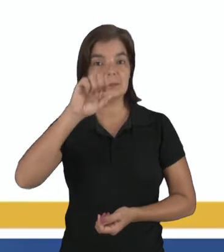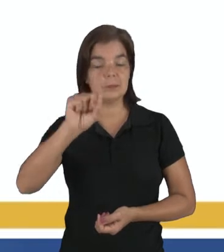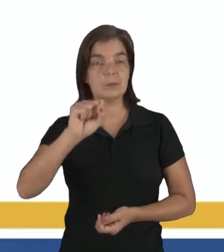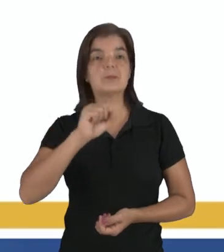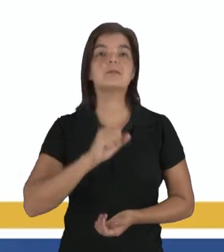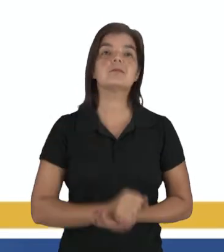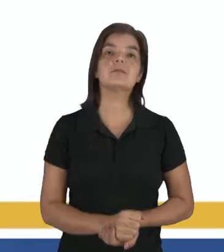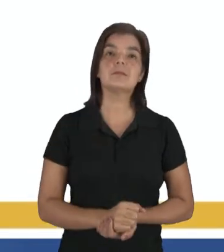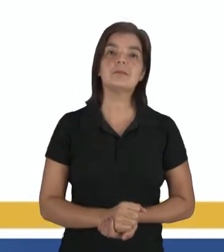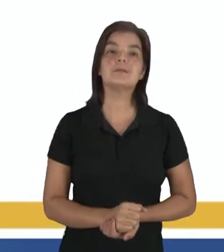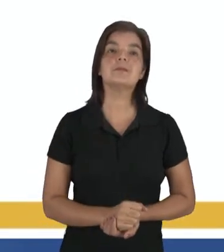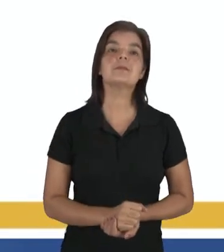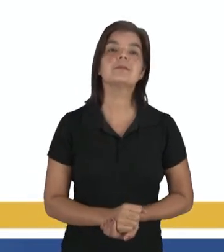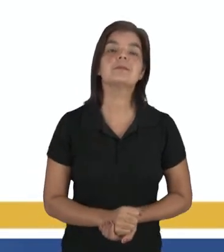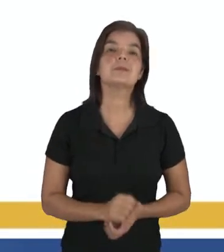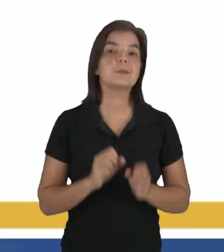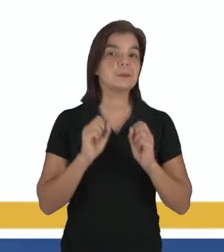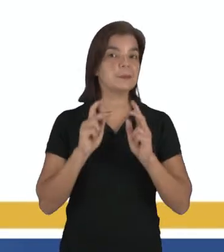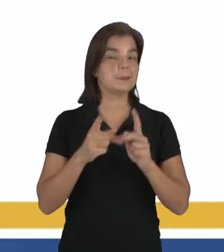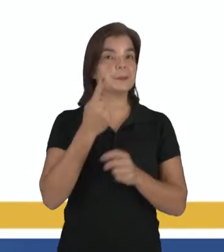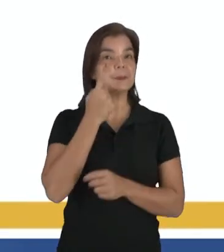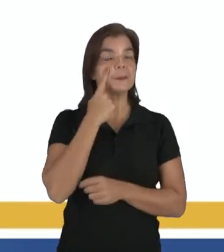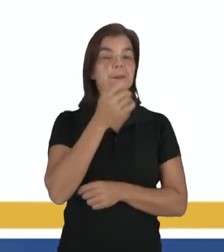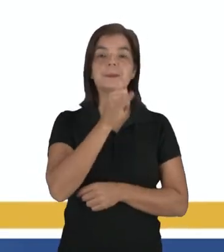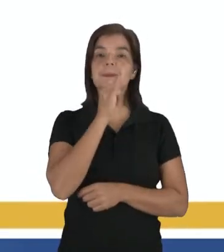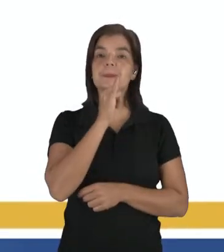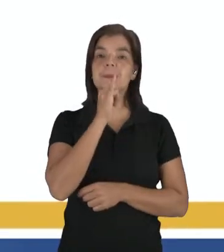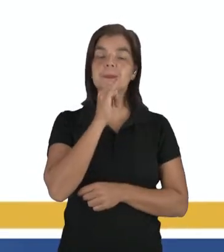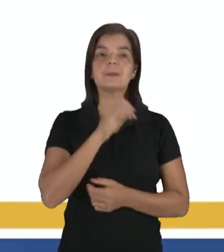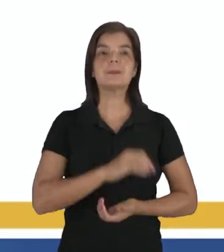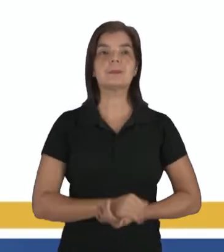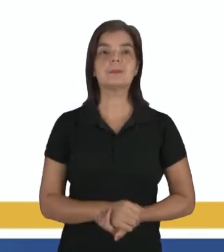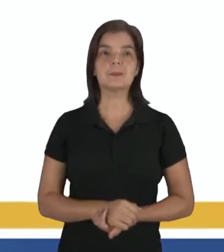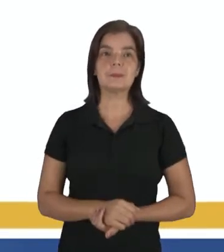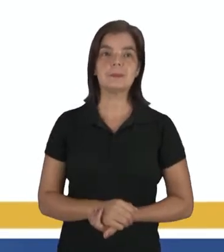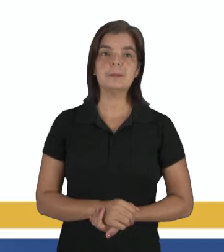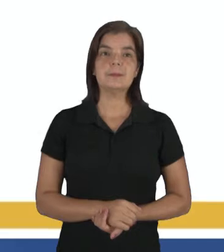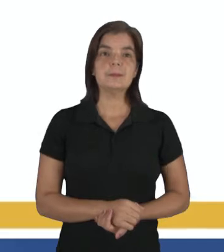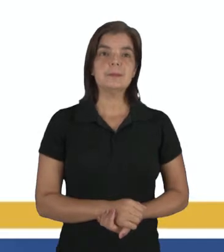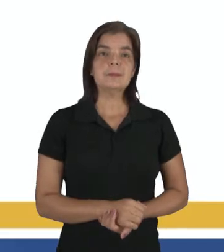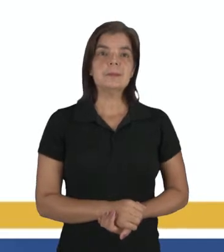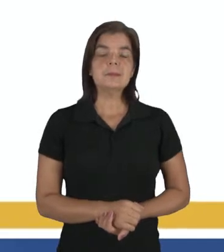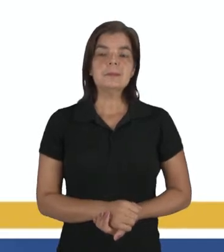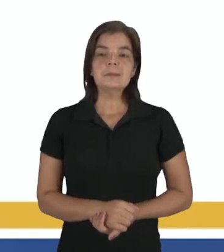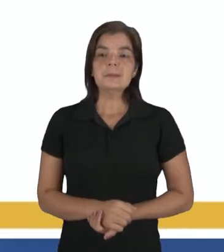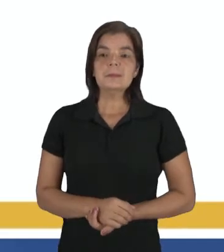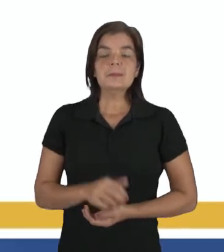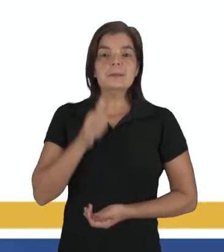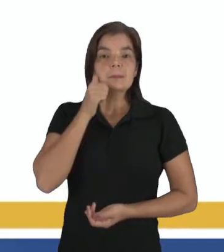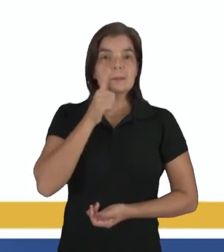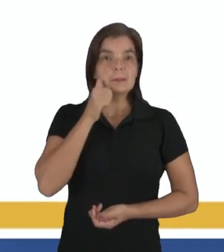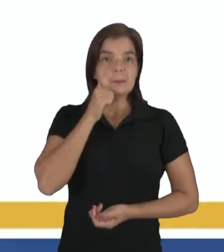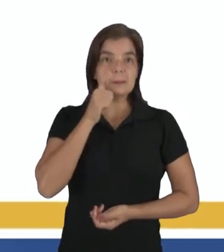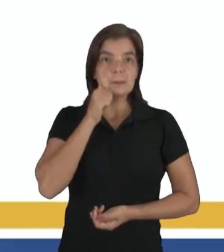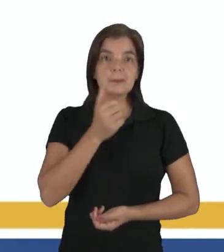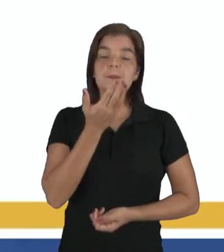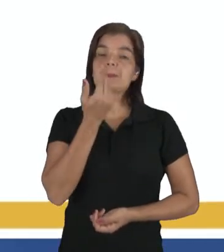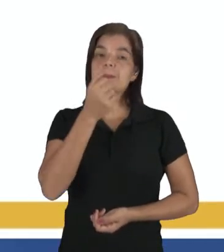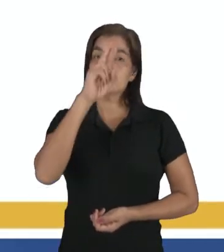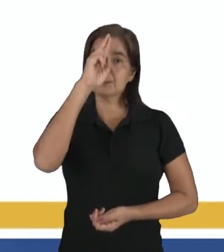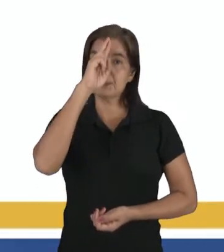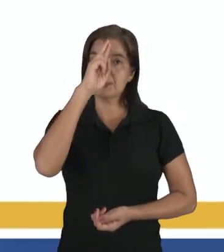You are, you're, ok? Observem o exemplo aí. She's going to have lunch with Mary.